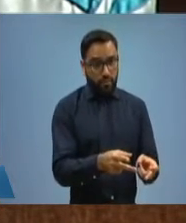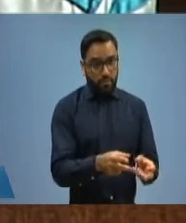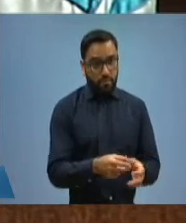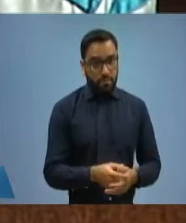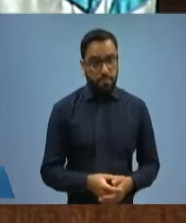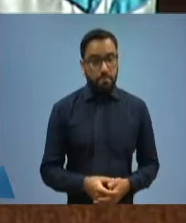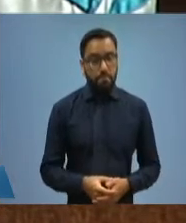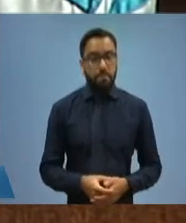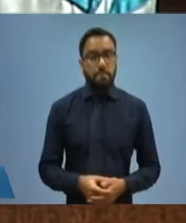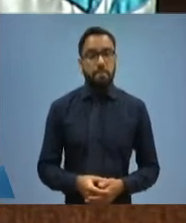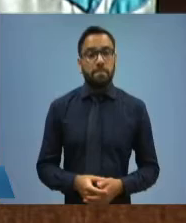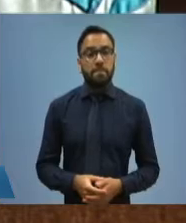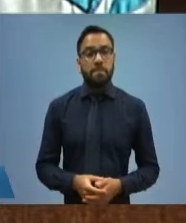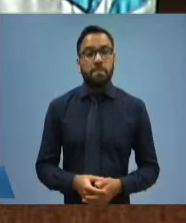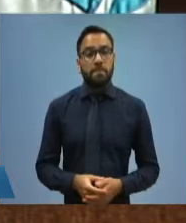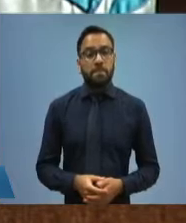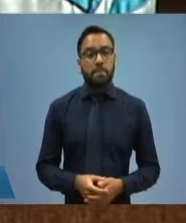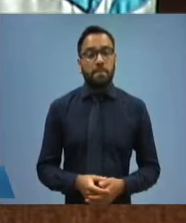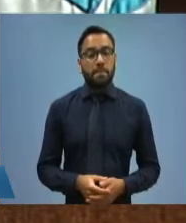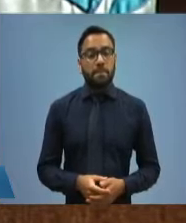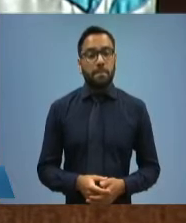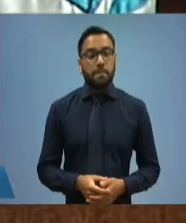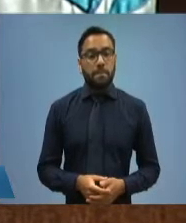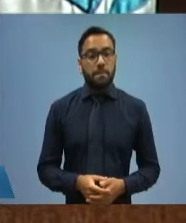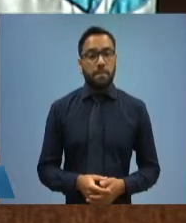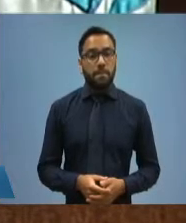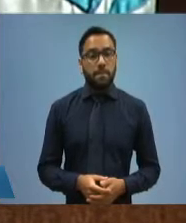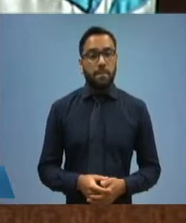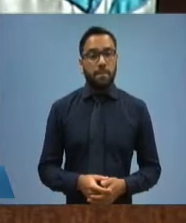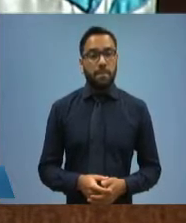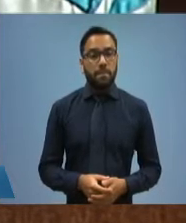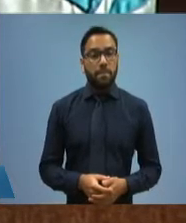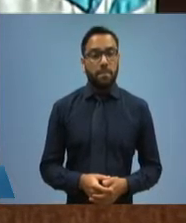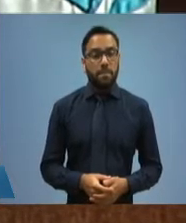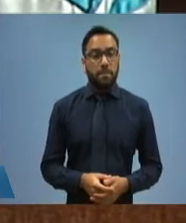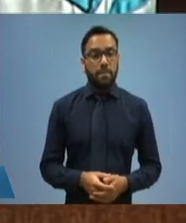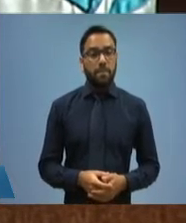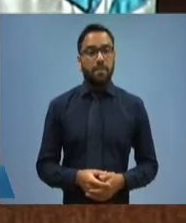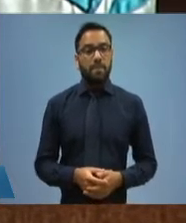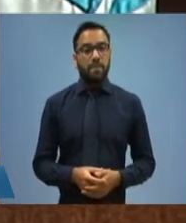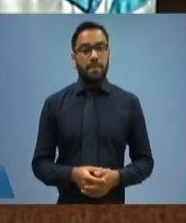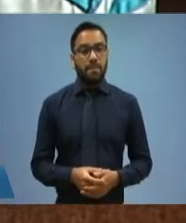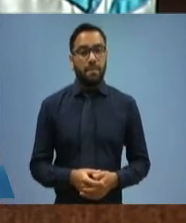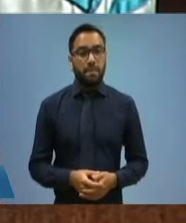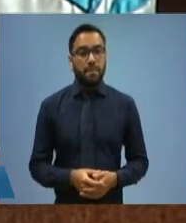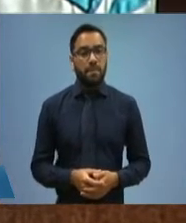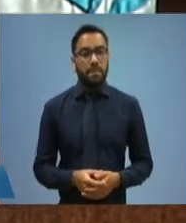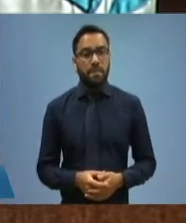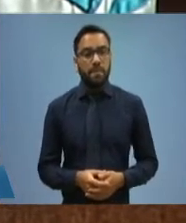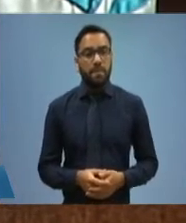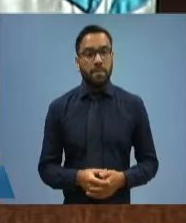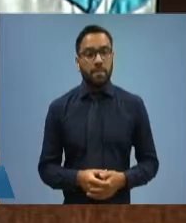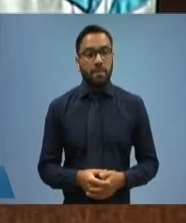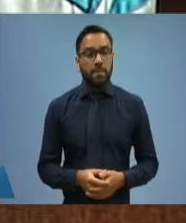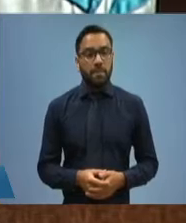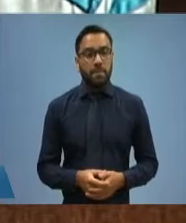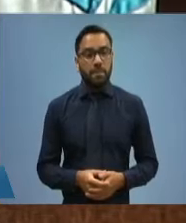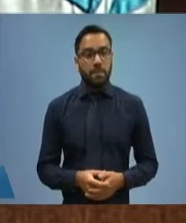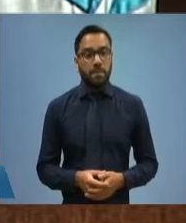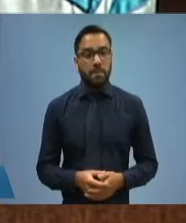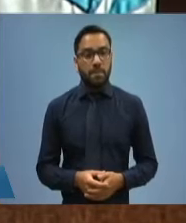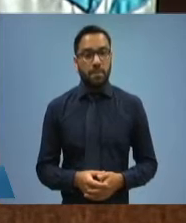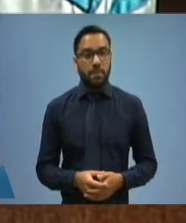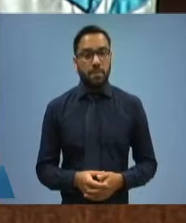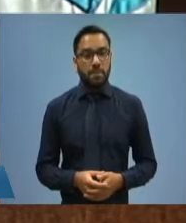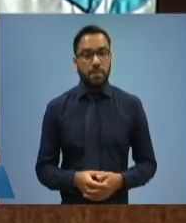cooperação, e incluímos esse instrumento dentro da lei. Porém, o argumento do